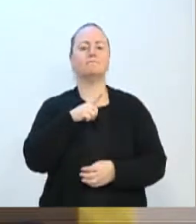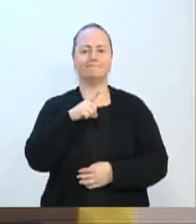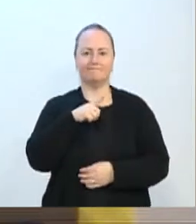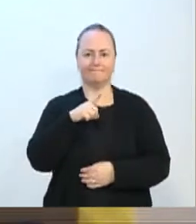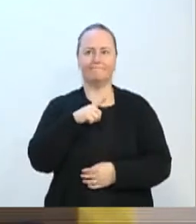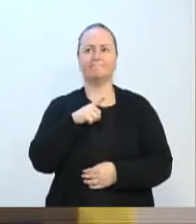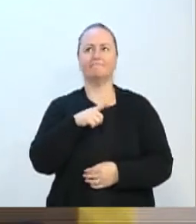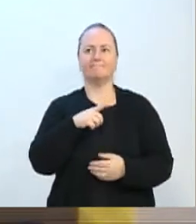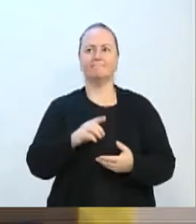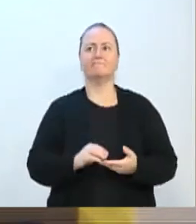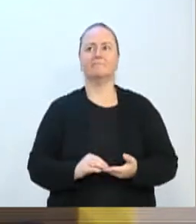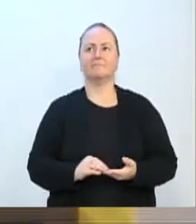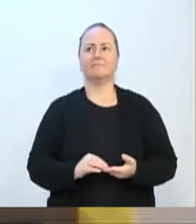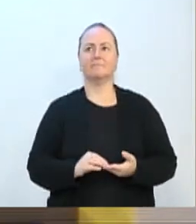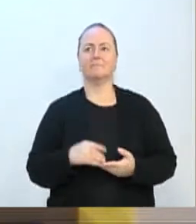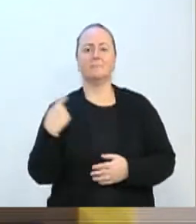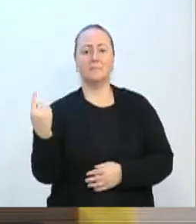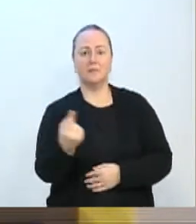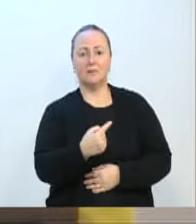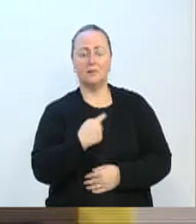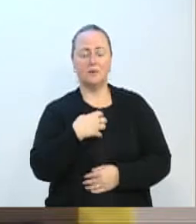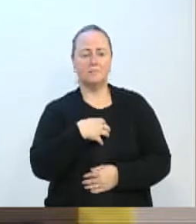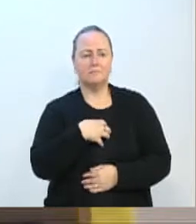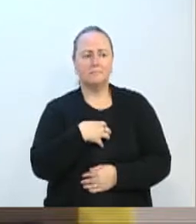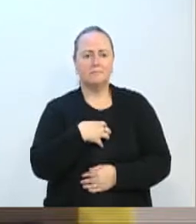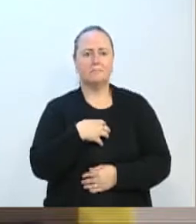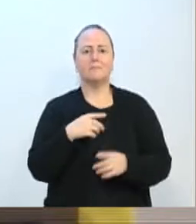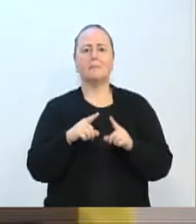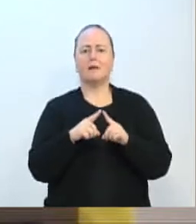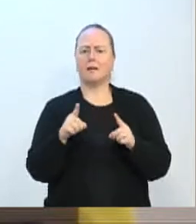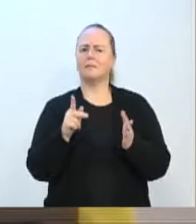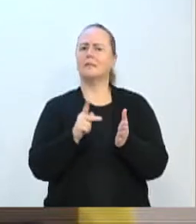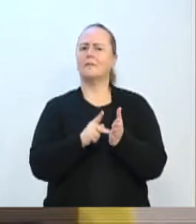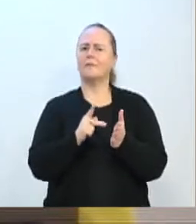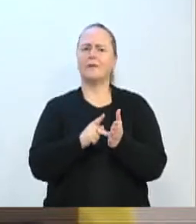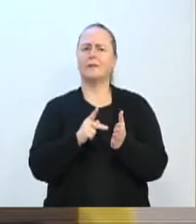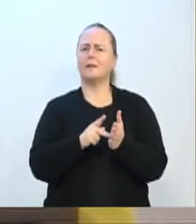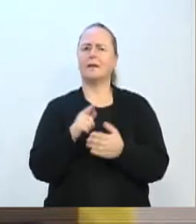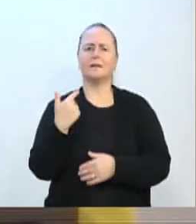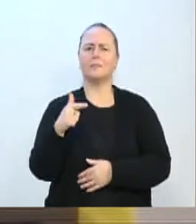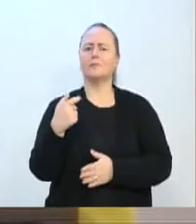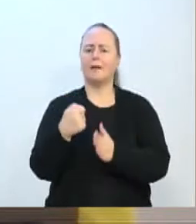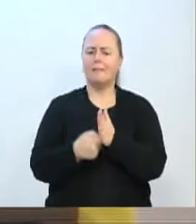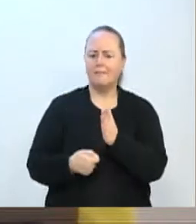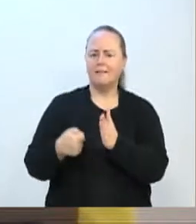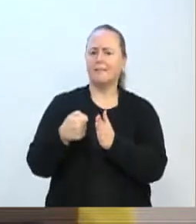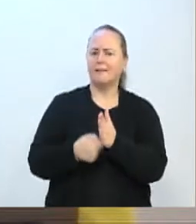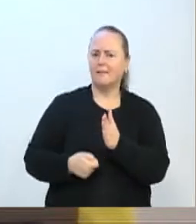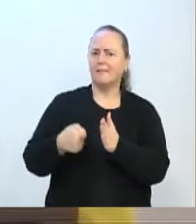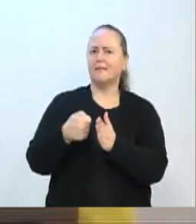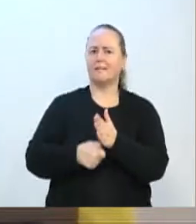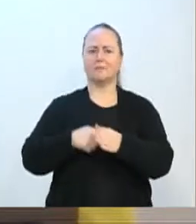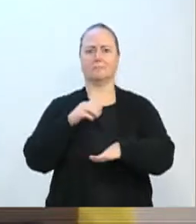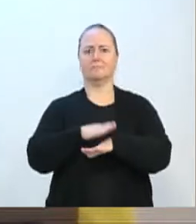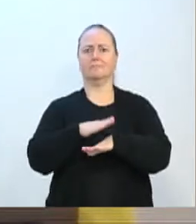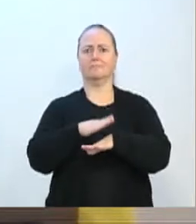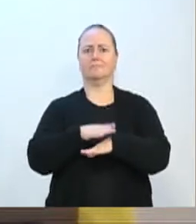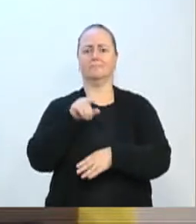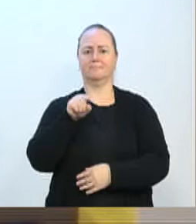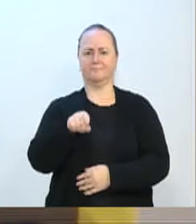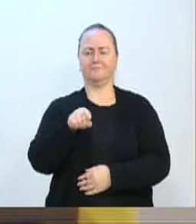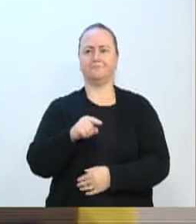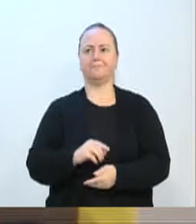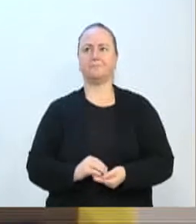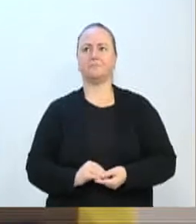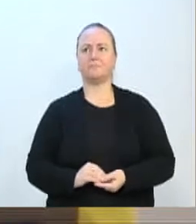digno do lamento de muitas pessoas, mas efetivamente não existia nenhuma atuação nesse ponto. Como eu estou em